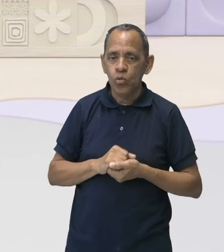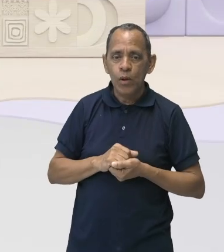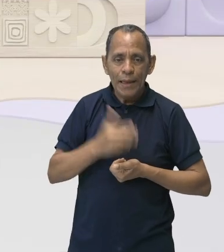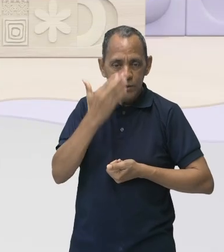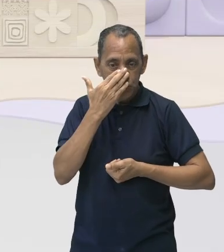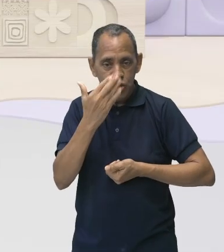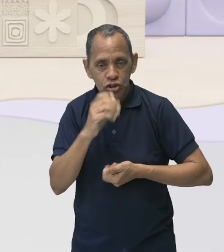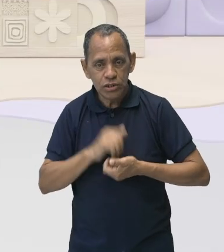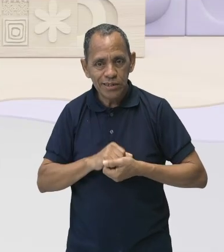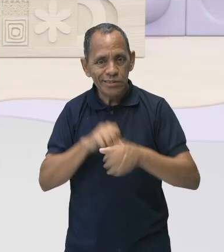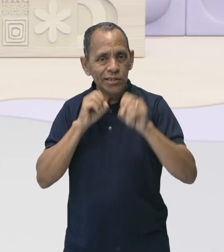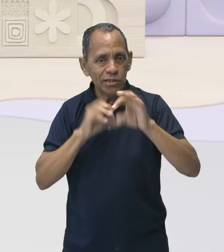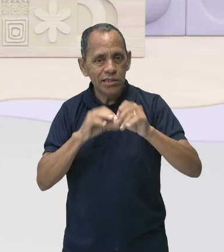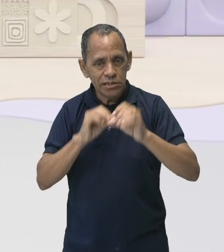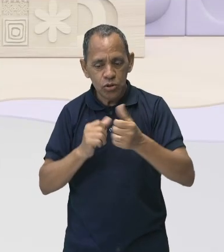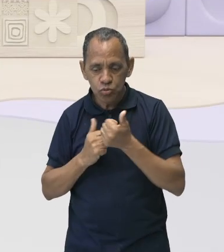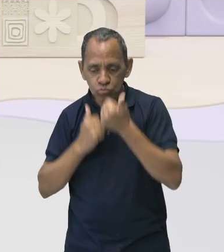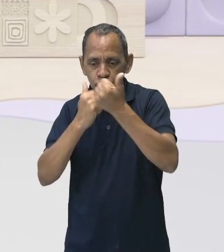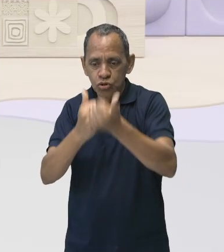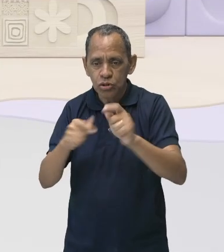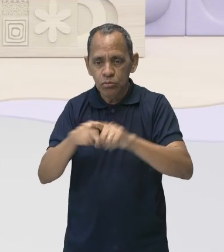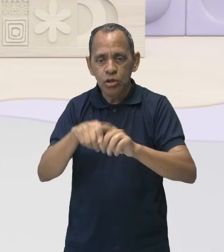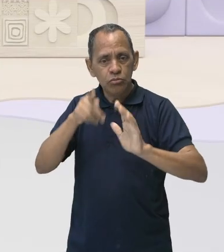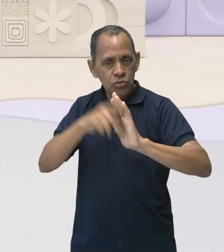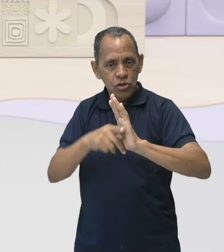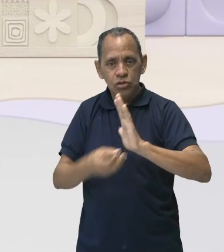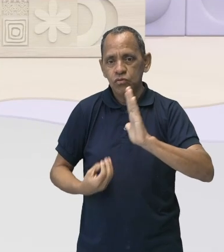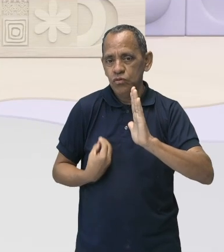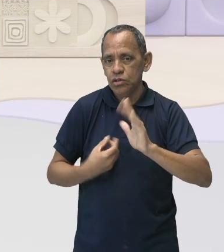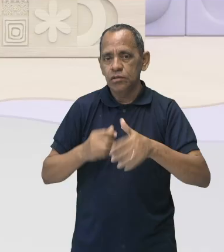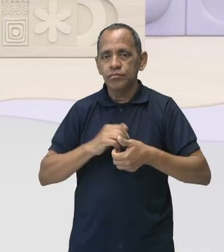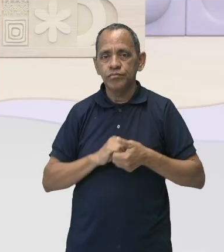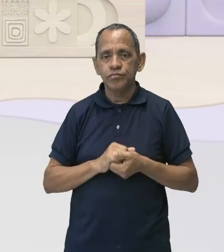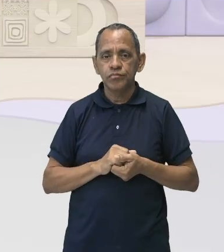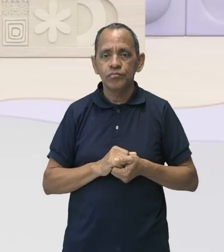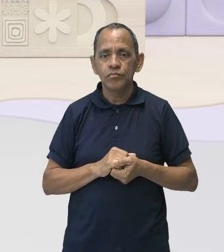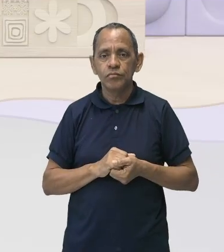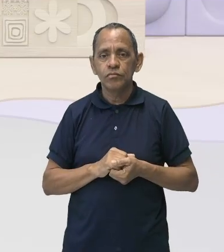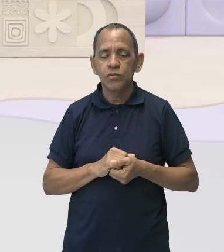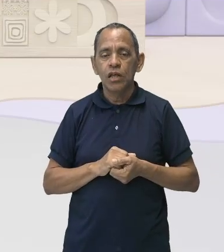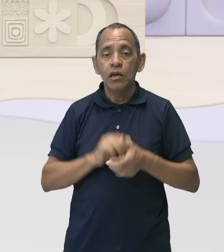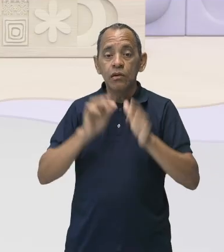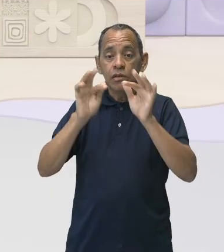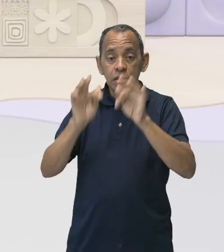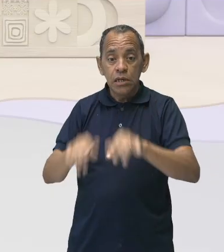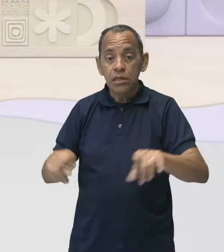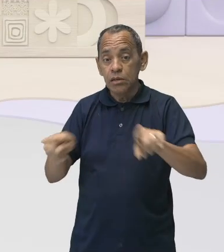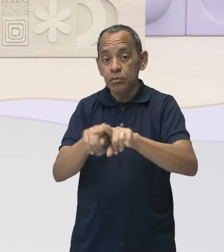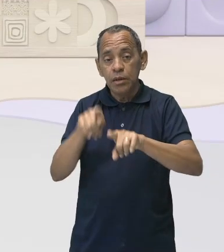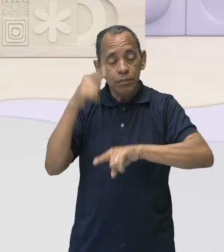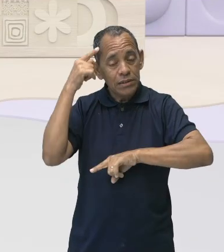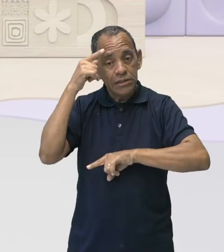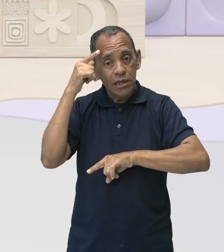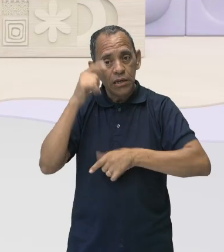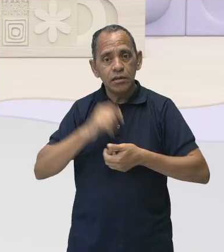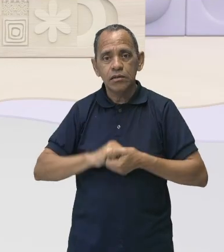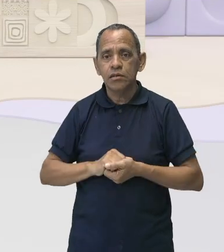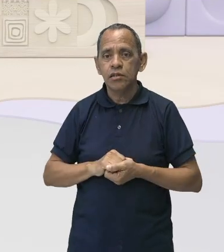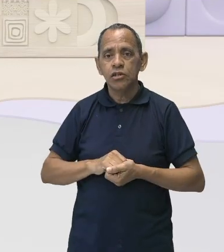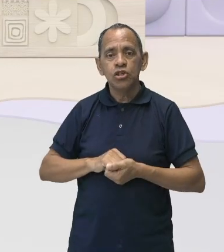vão estar acompanhados com essa questão do projeto de vida. Por fim, pensar que nenhum projeto de